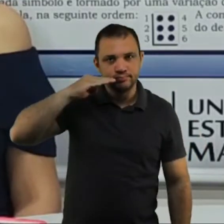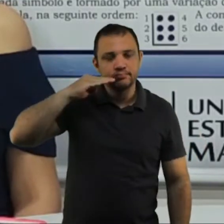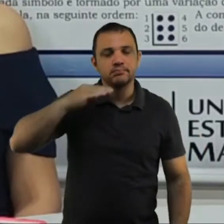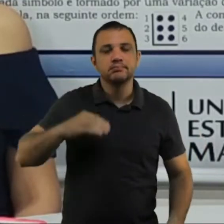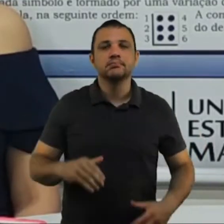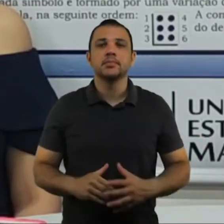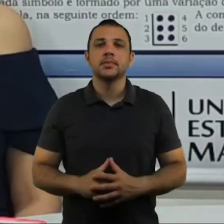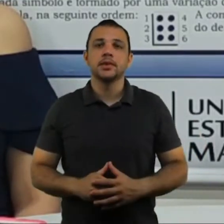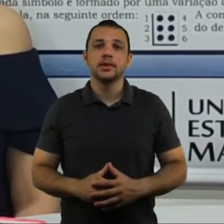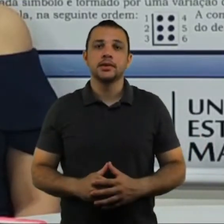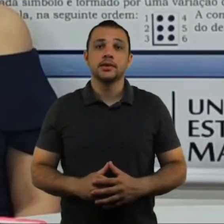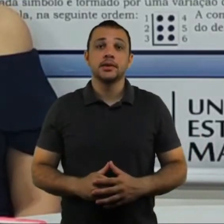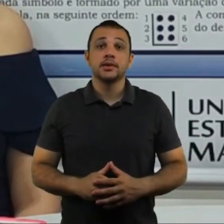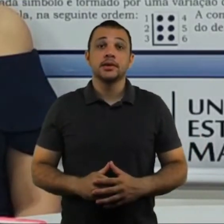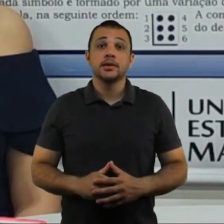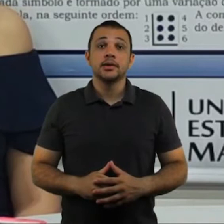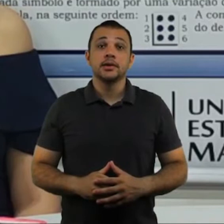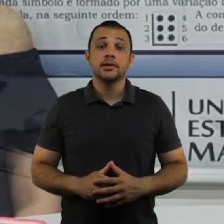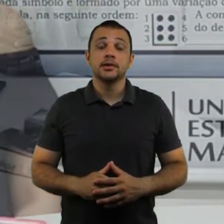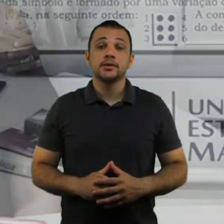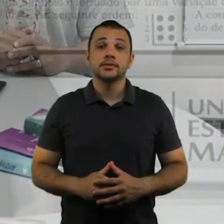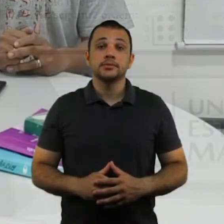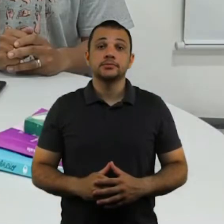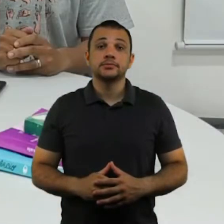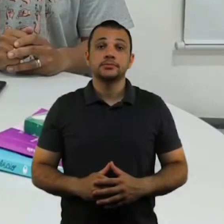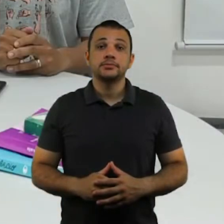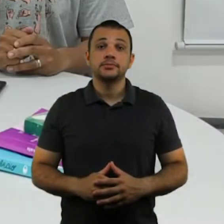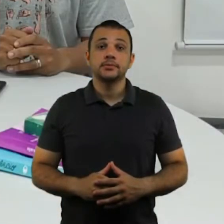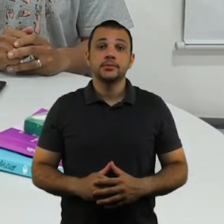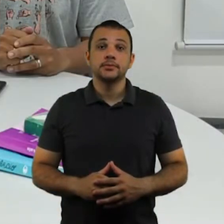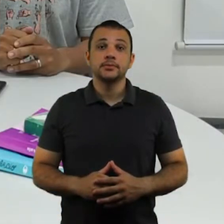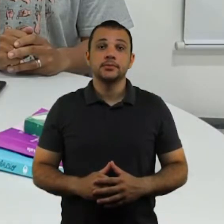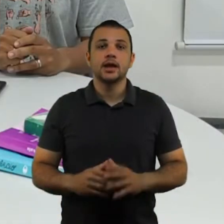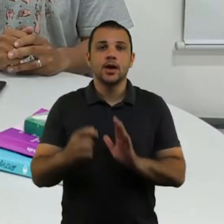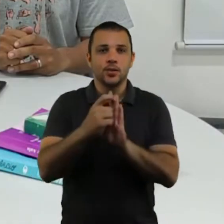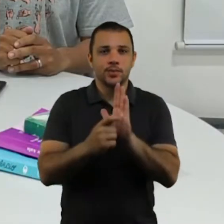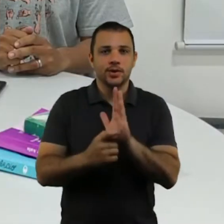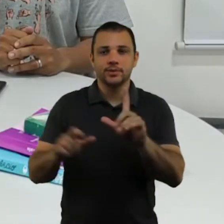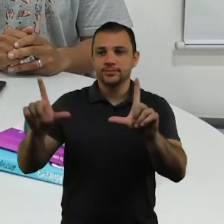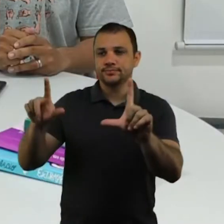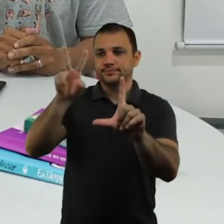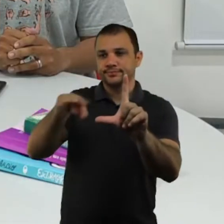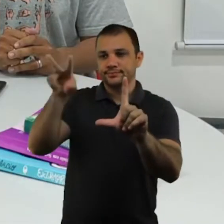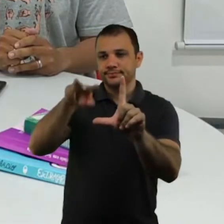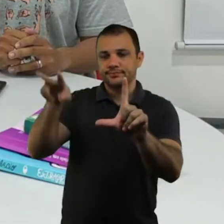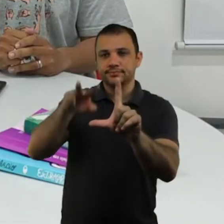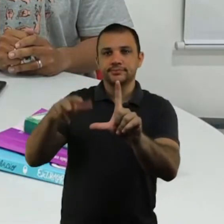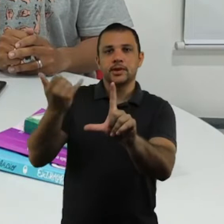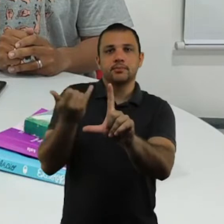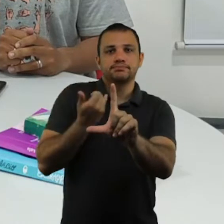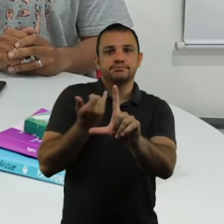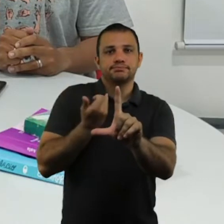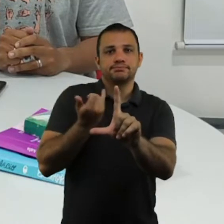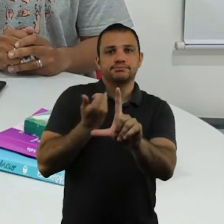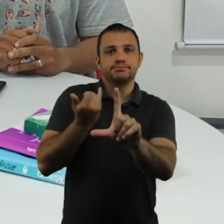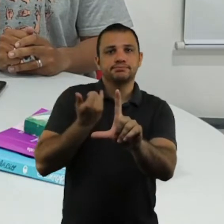cega ou a pessoa com baixa visão, né? E esse sintetizador de voz, ele vai